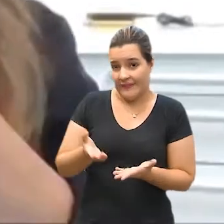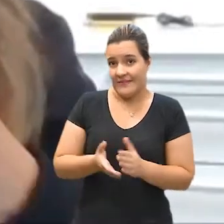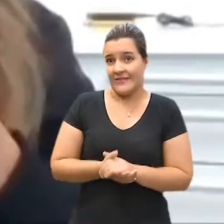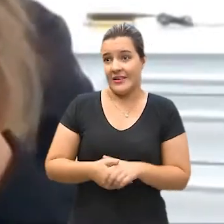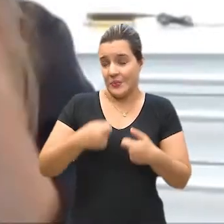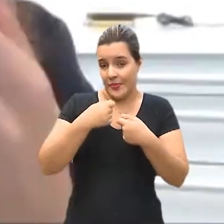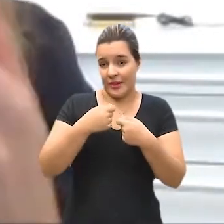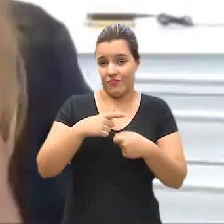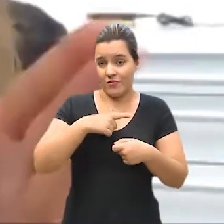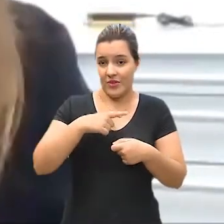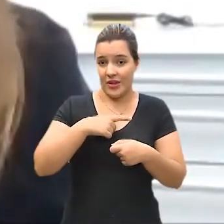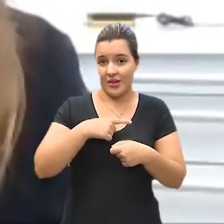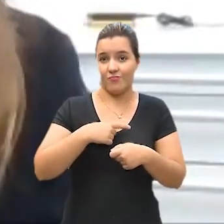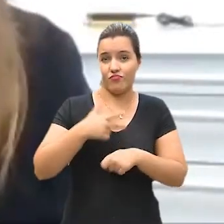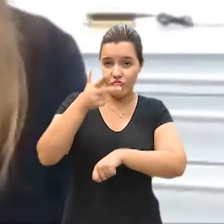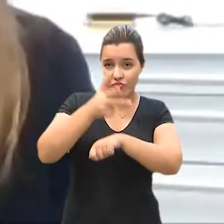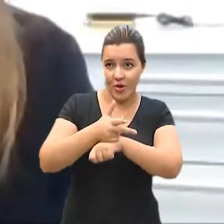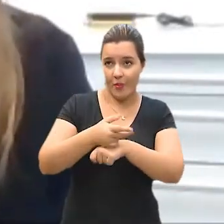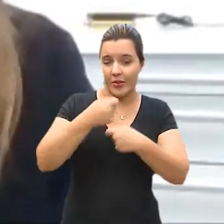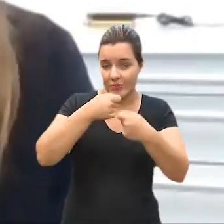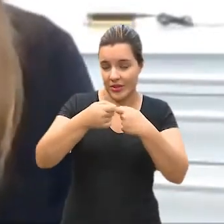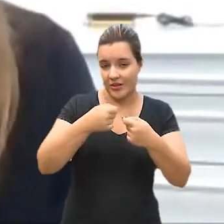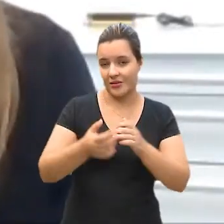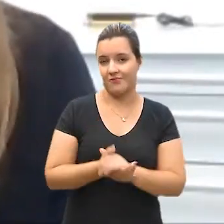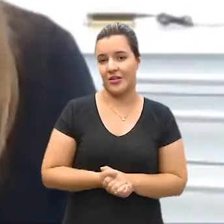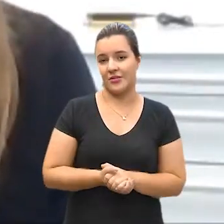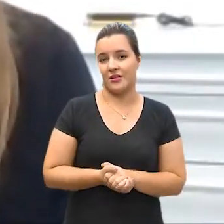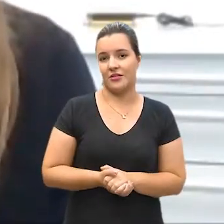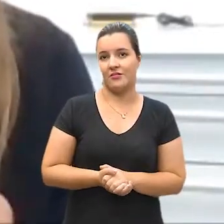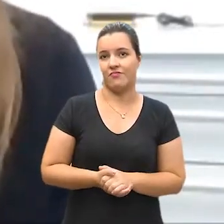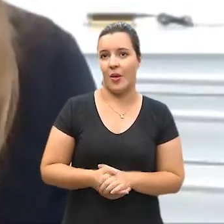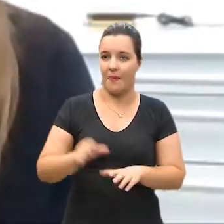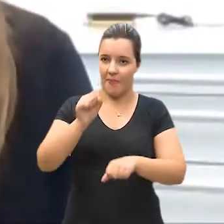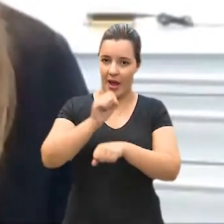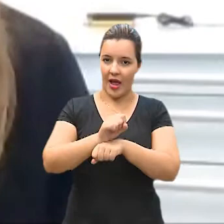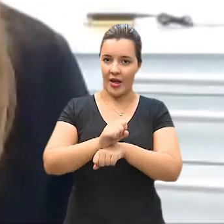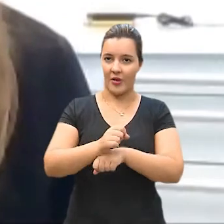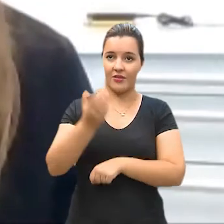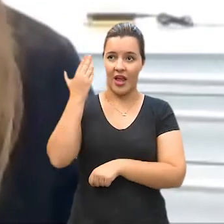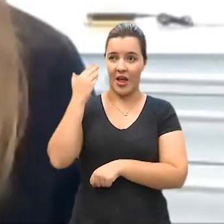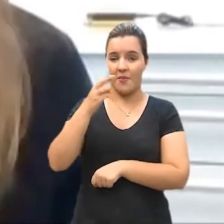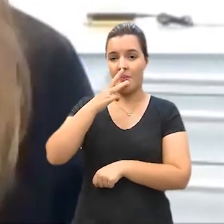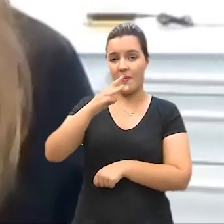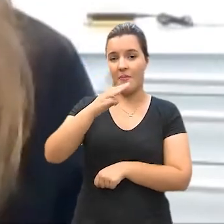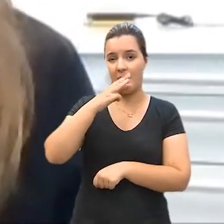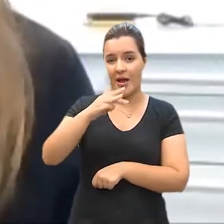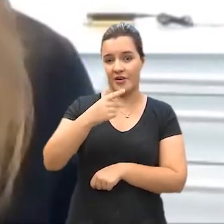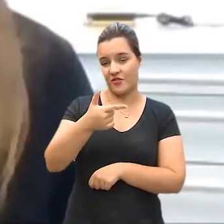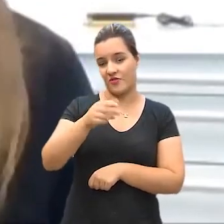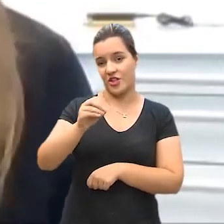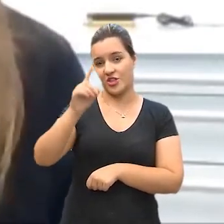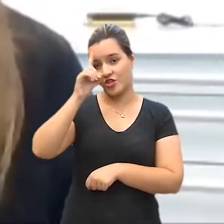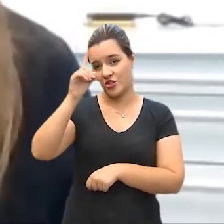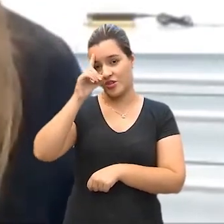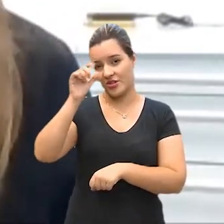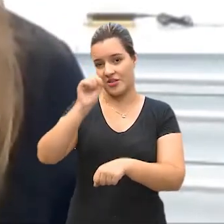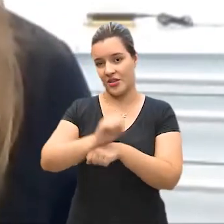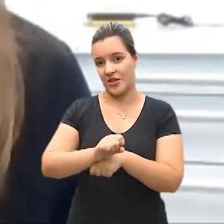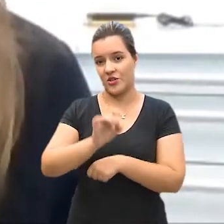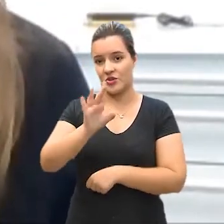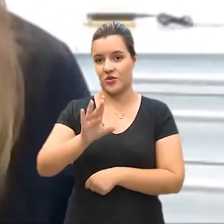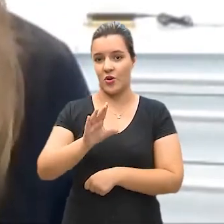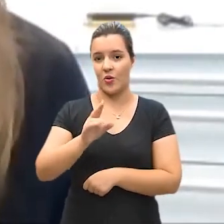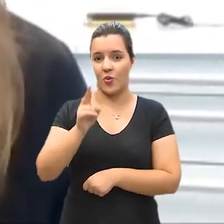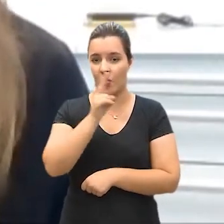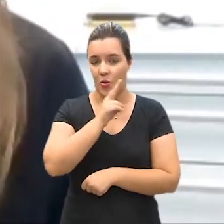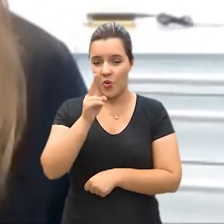assim, a gente ficou parado, acho que uns 20 dias no comecinho de março, Uhum, só aberto para urgências,